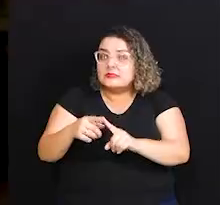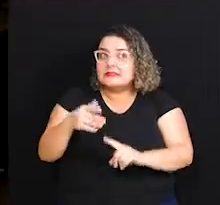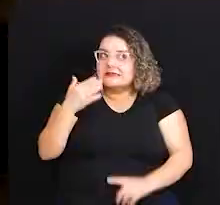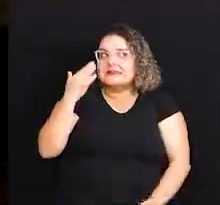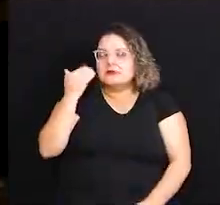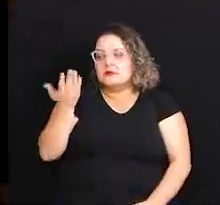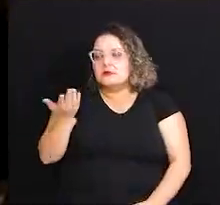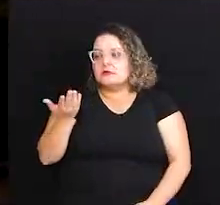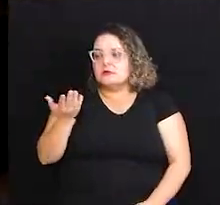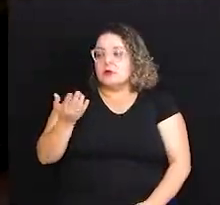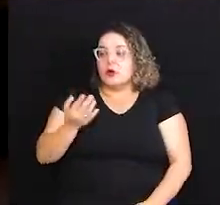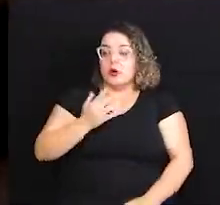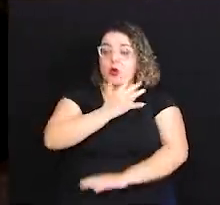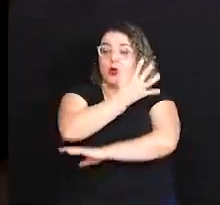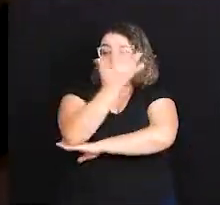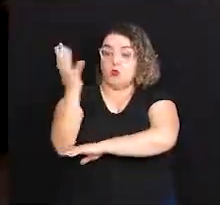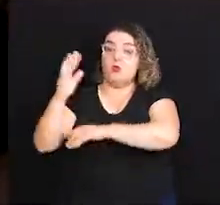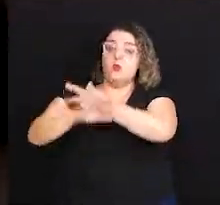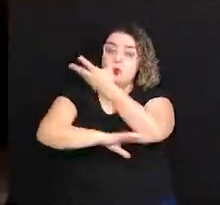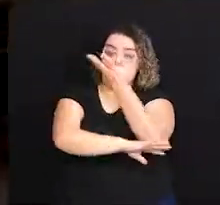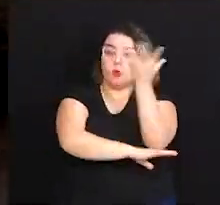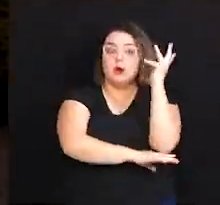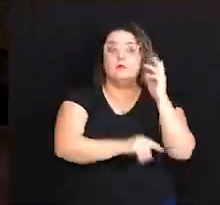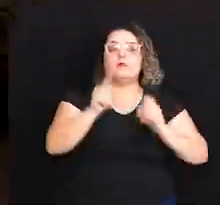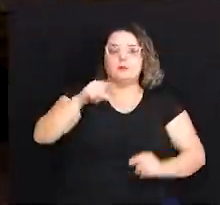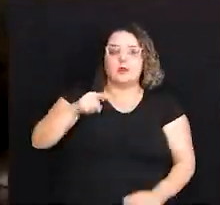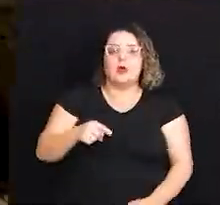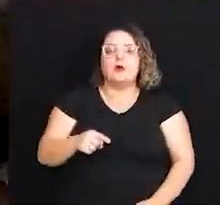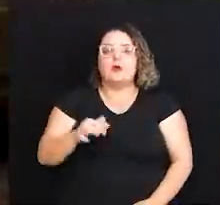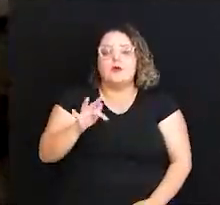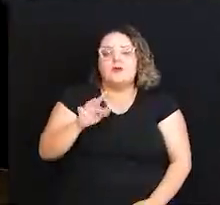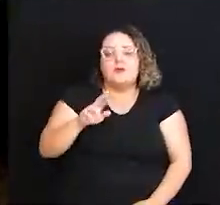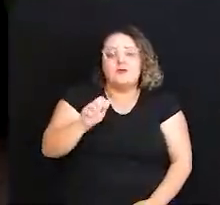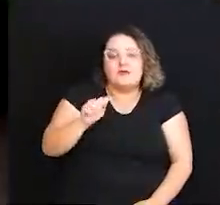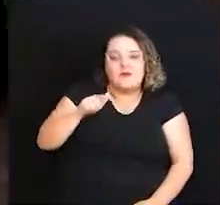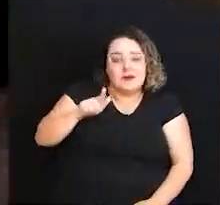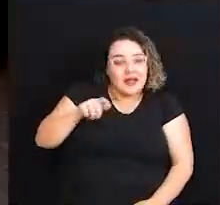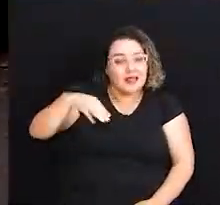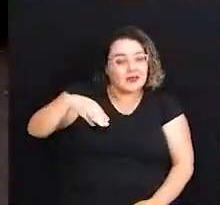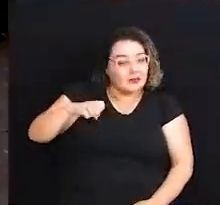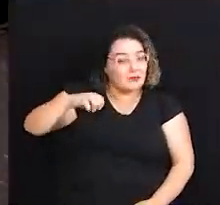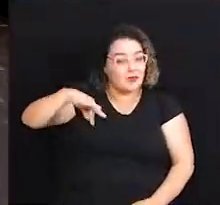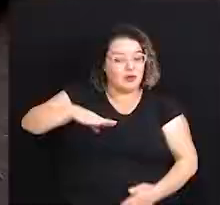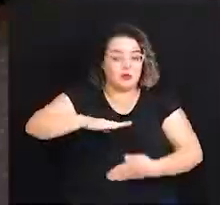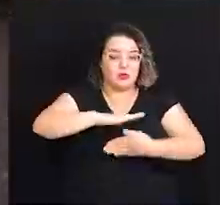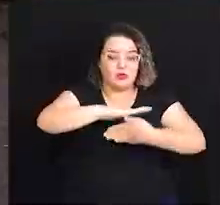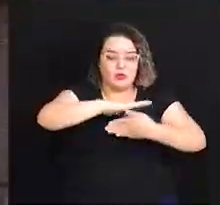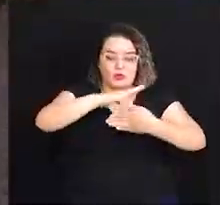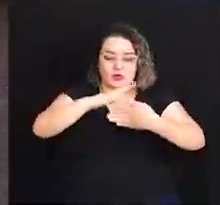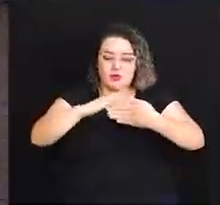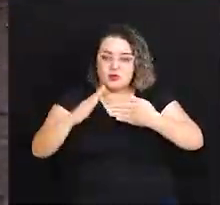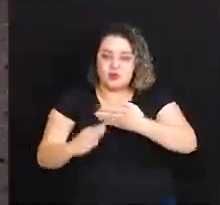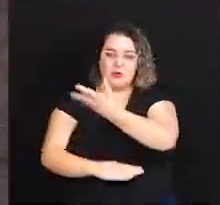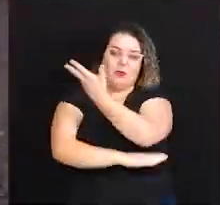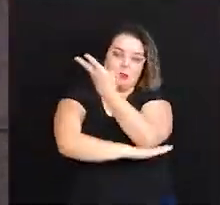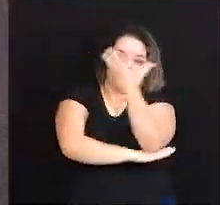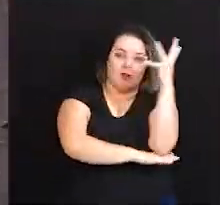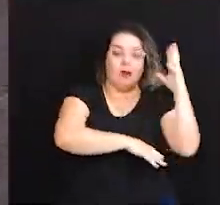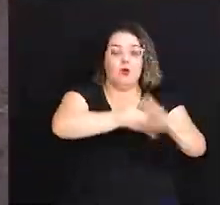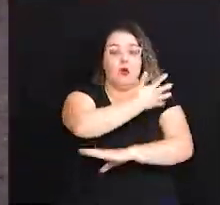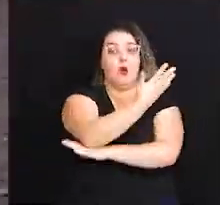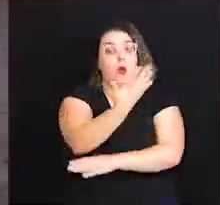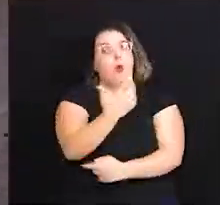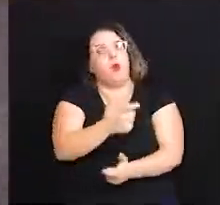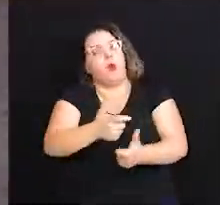catalogar? O Bosque de Jequitibás ele é um remanescente, é um fragmento de Mata Atlântica. Mata Atlântica é um dos grandes biomas